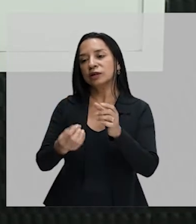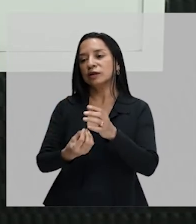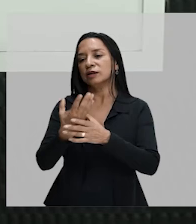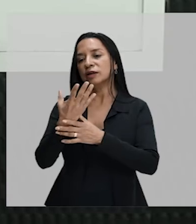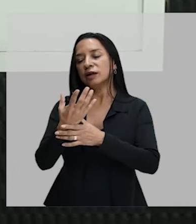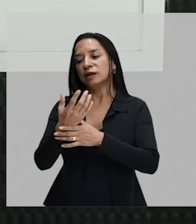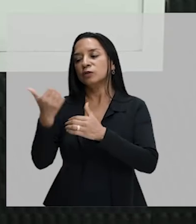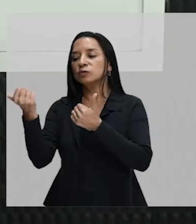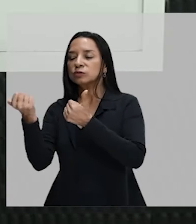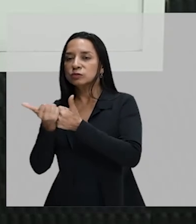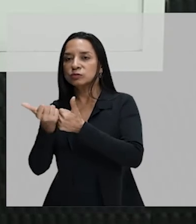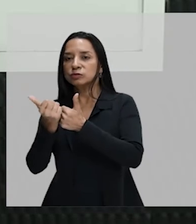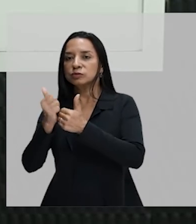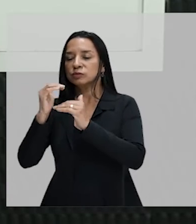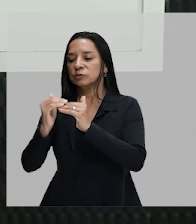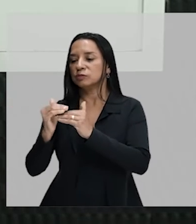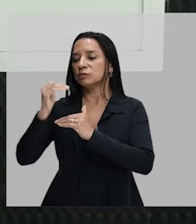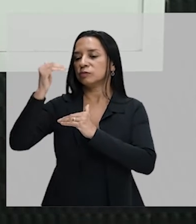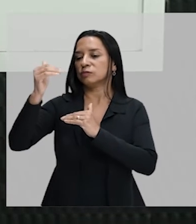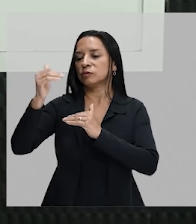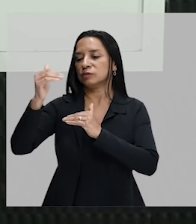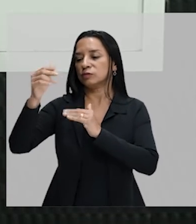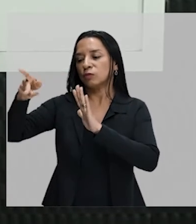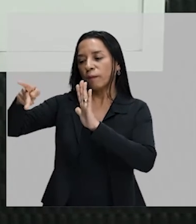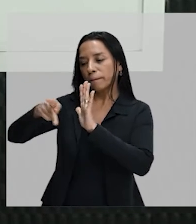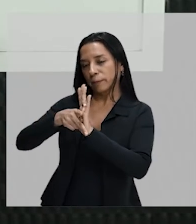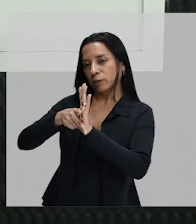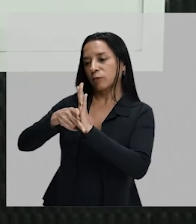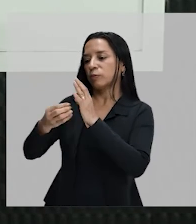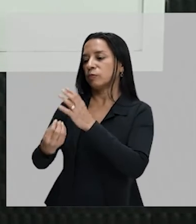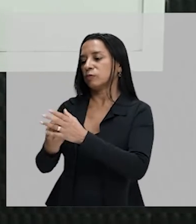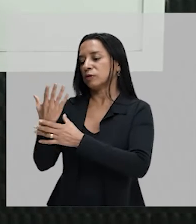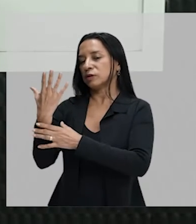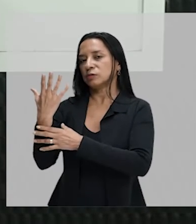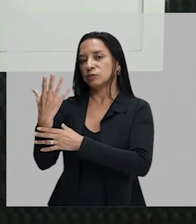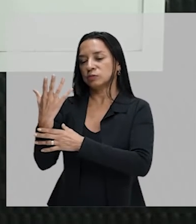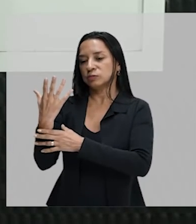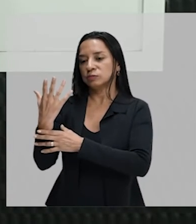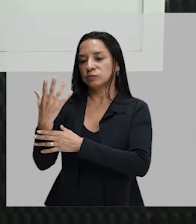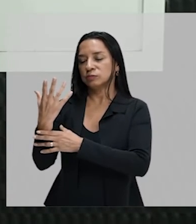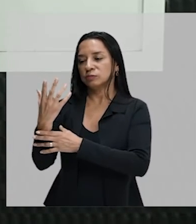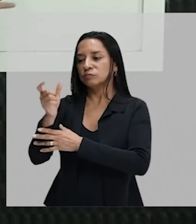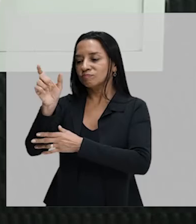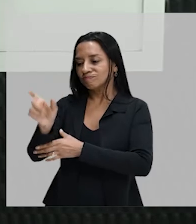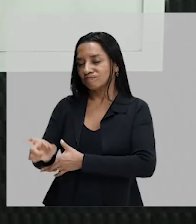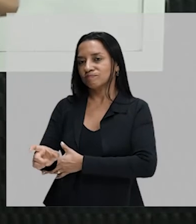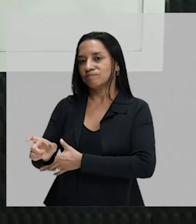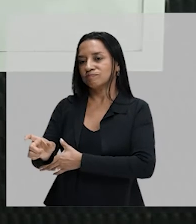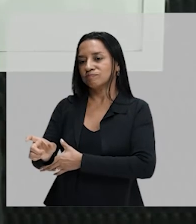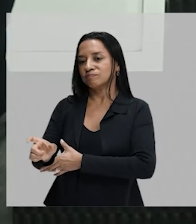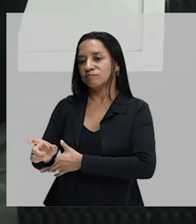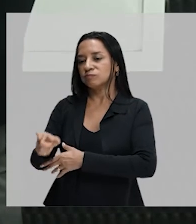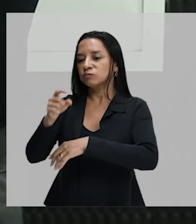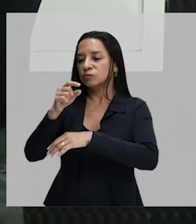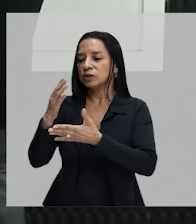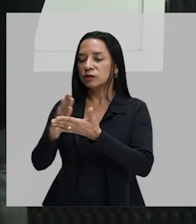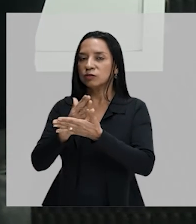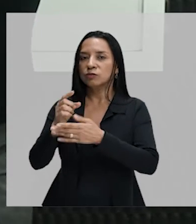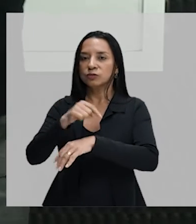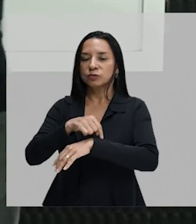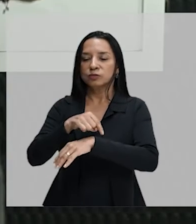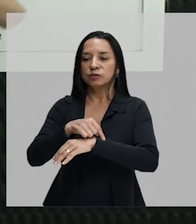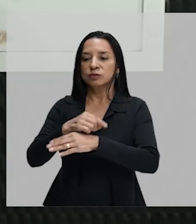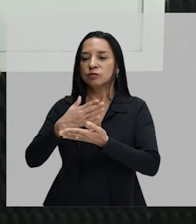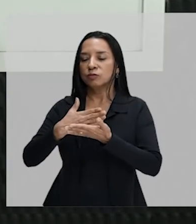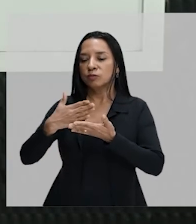substituindo, ultrapassando ou tomando o lugar do próprio criador. Em alguns momentos, a partir do diálogo que nós temos